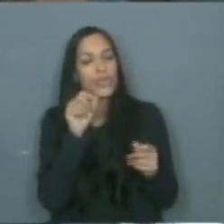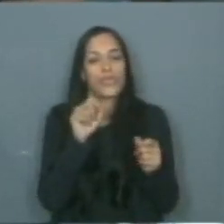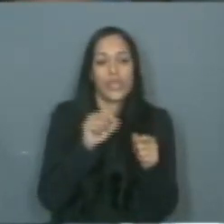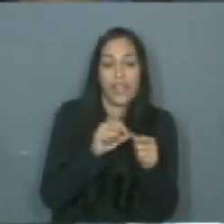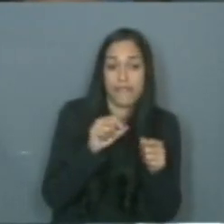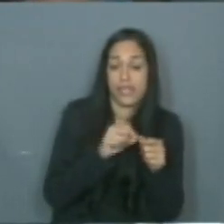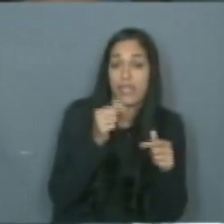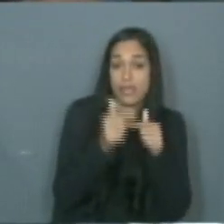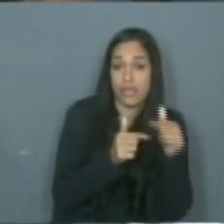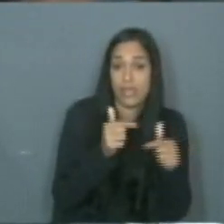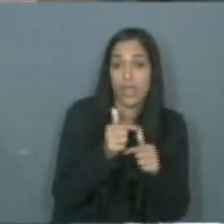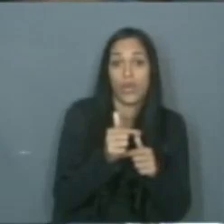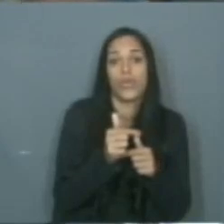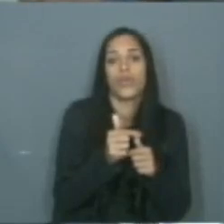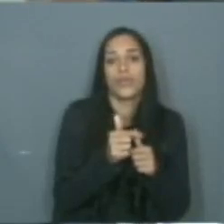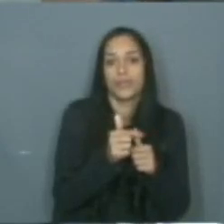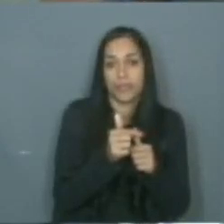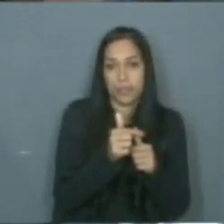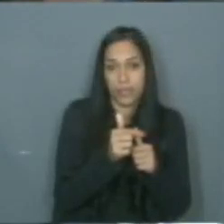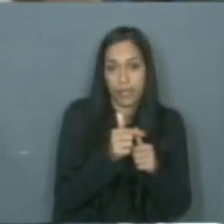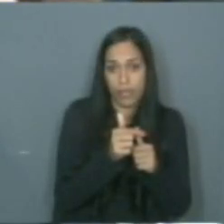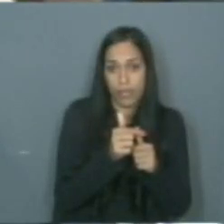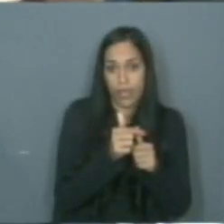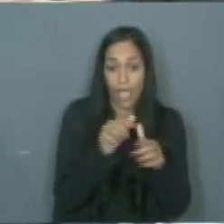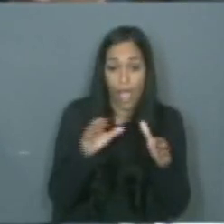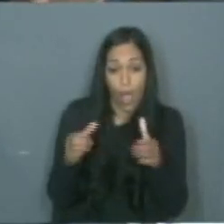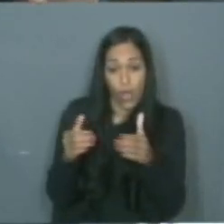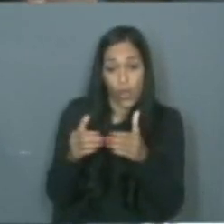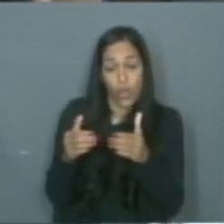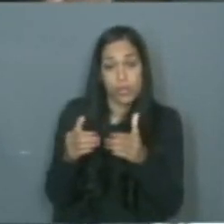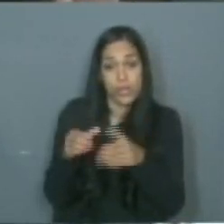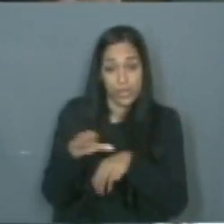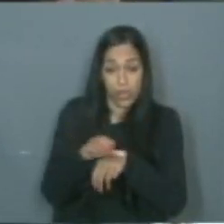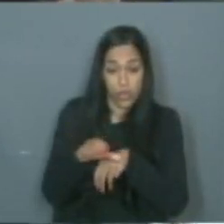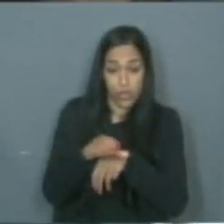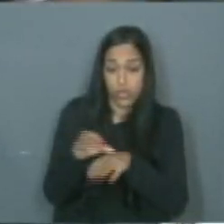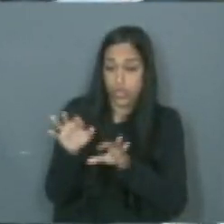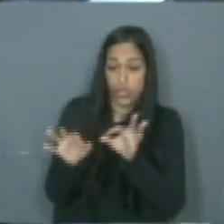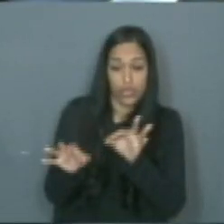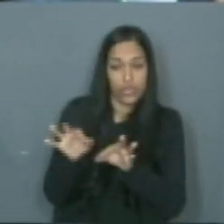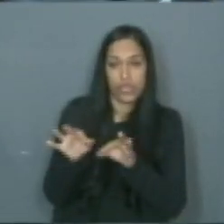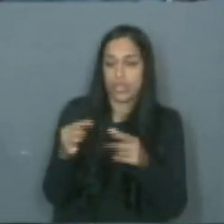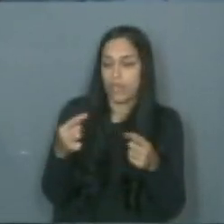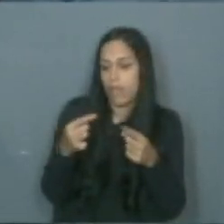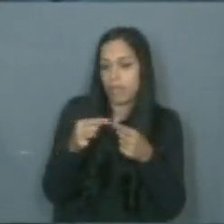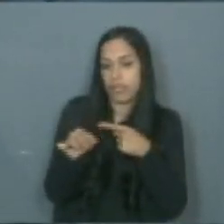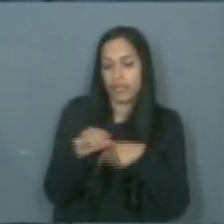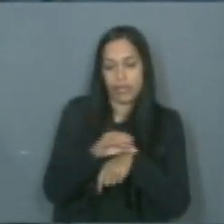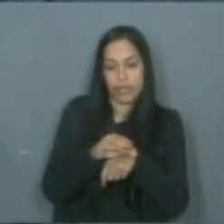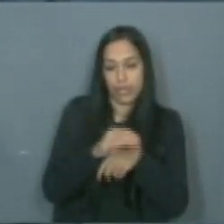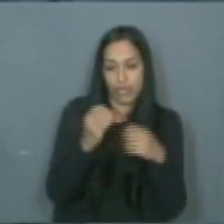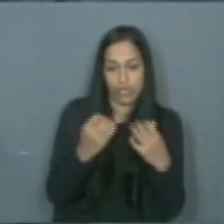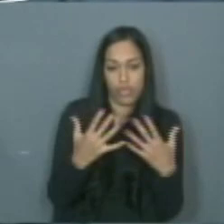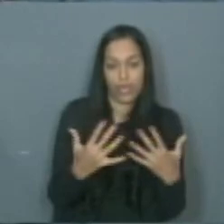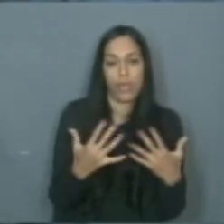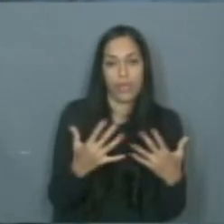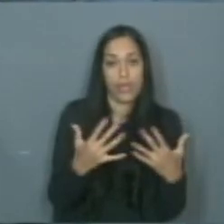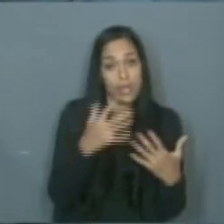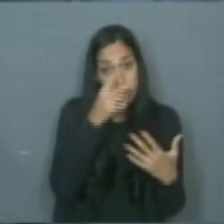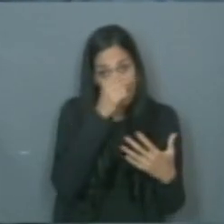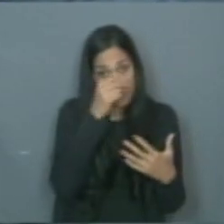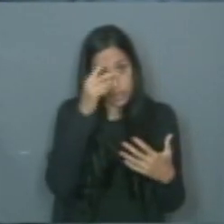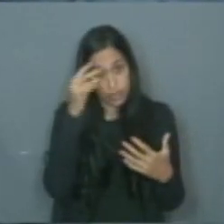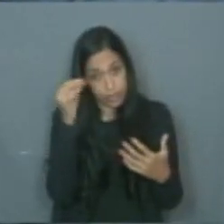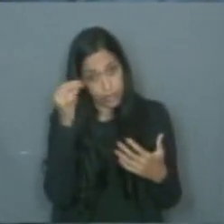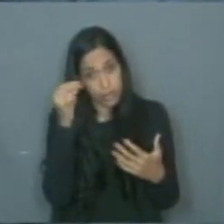tal ação, aí a própria Comissão de Constituição e Justiça diz que é inconstitucional. E quando chega na prefeitura, se